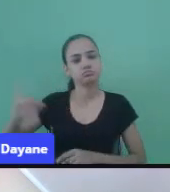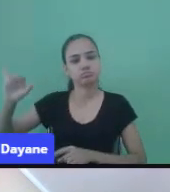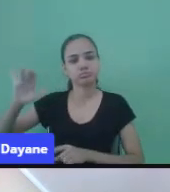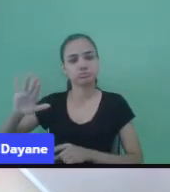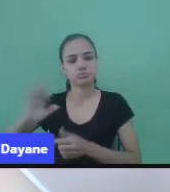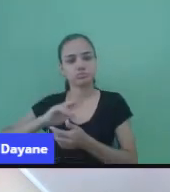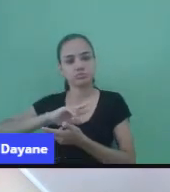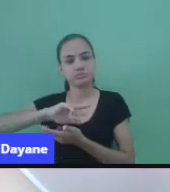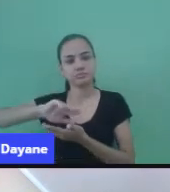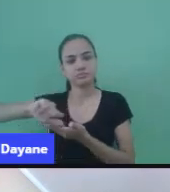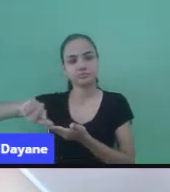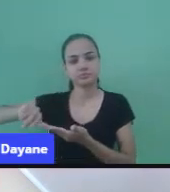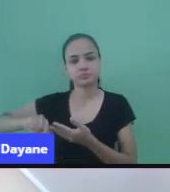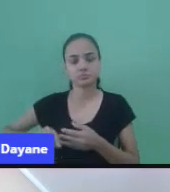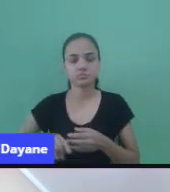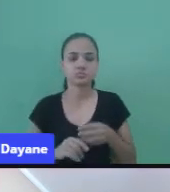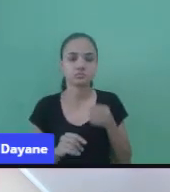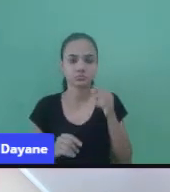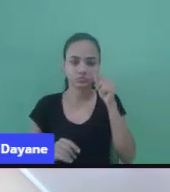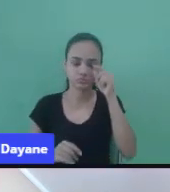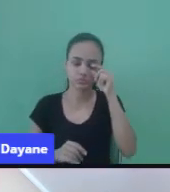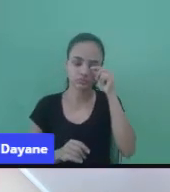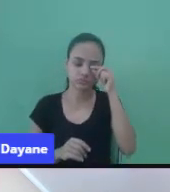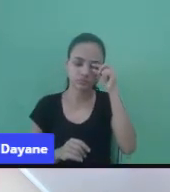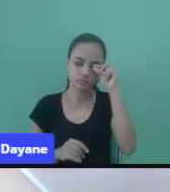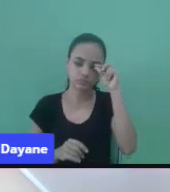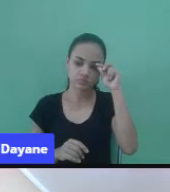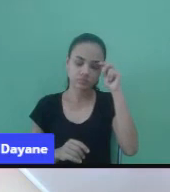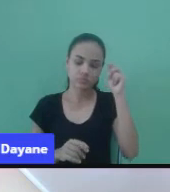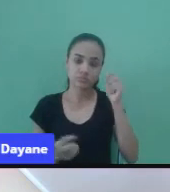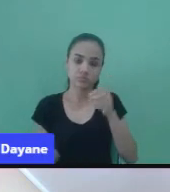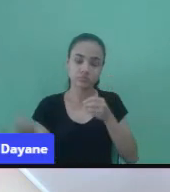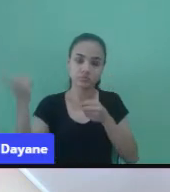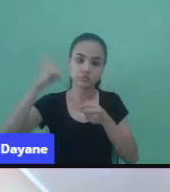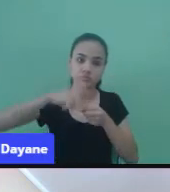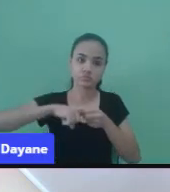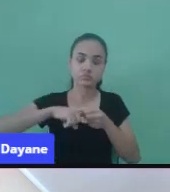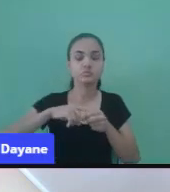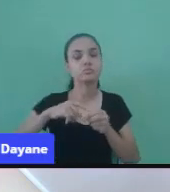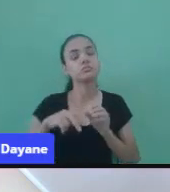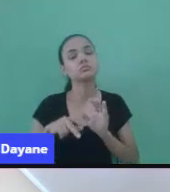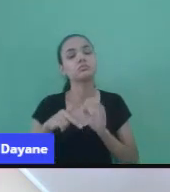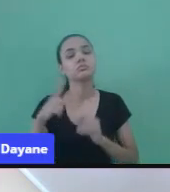E aí, professor, podemos voltar lá para a página do site?